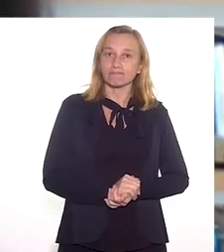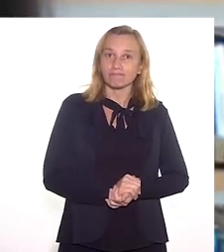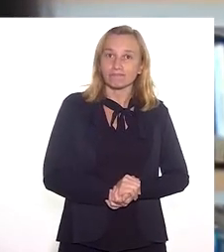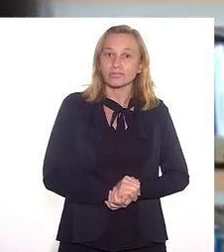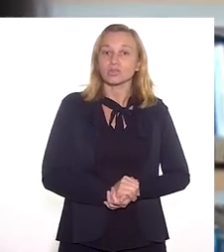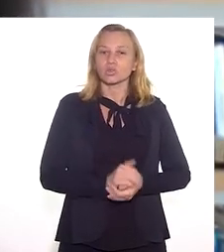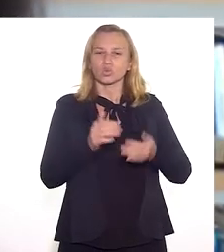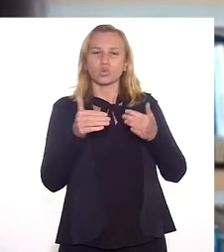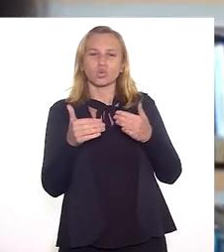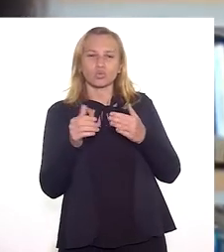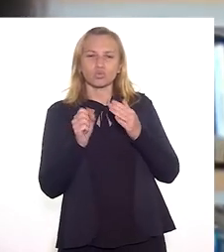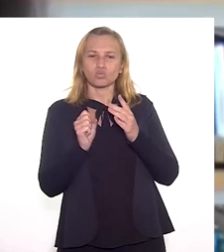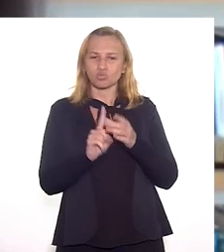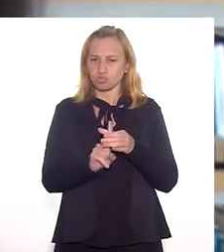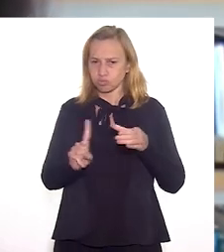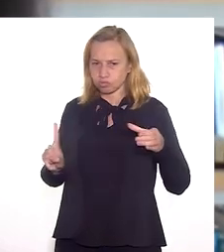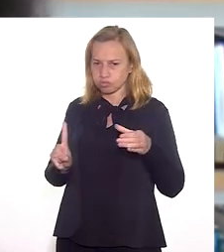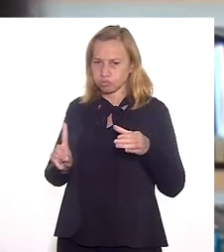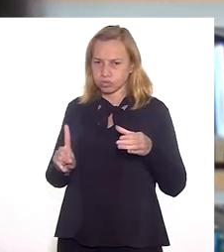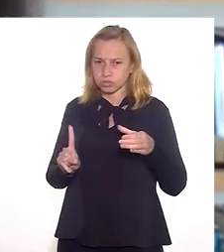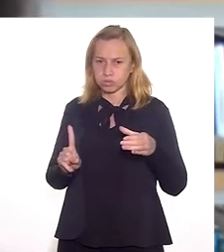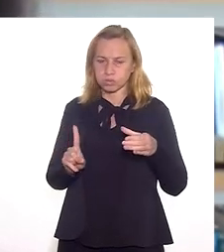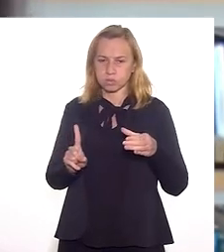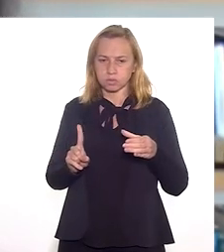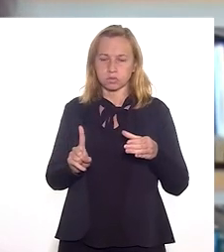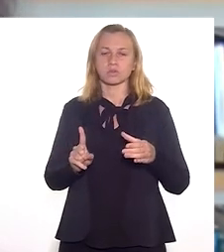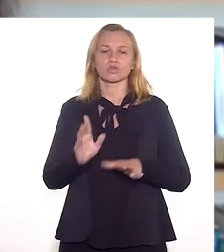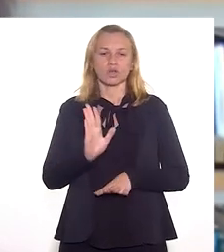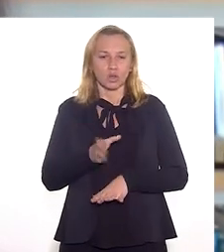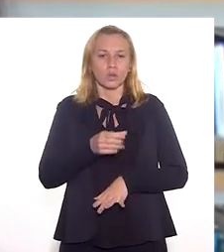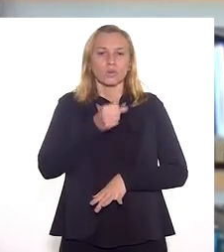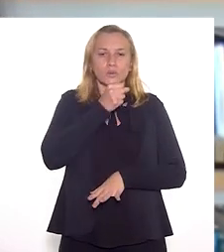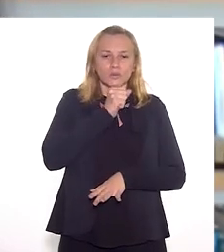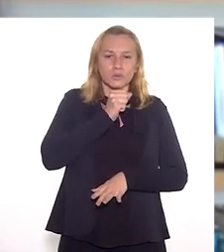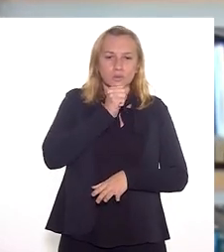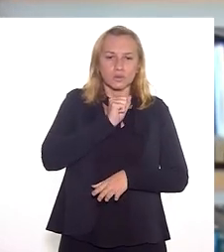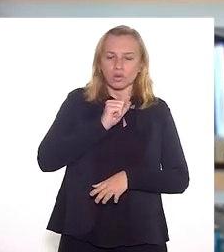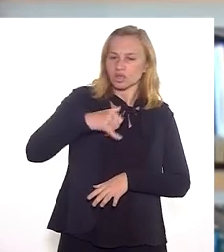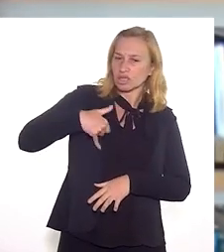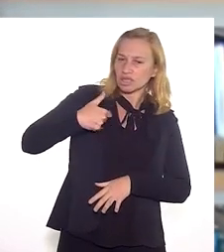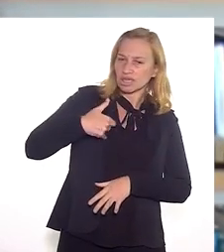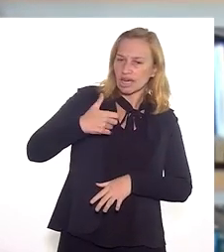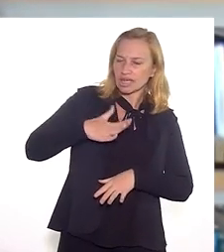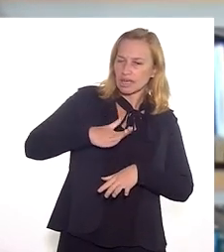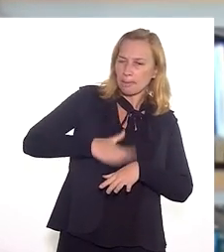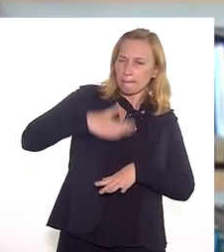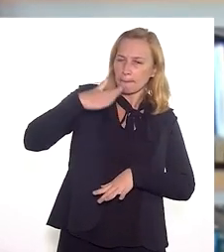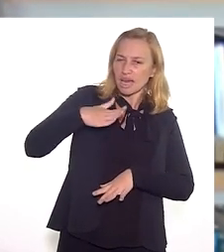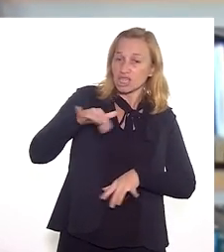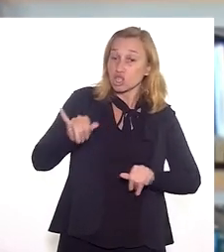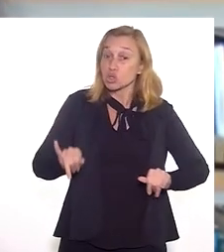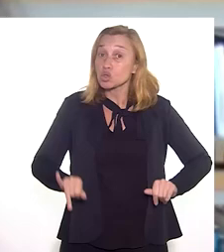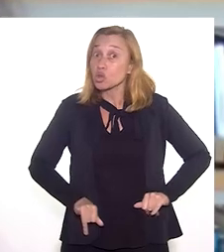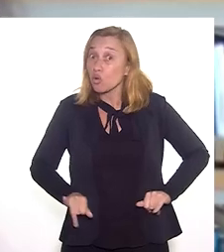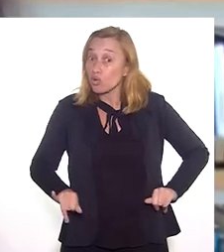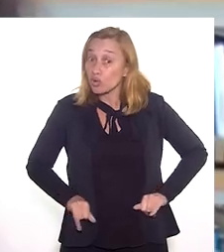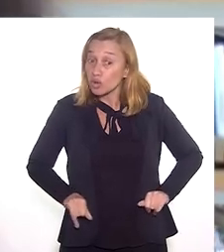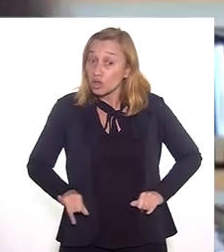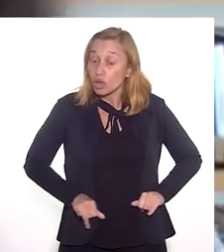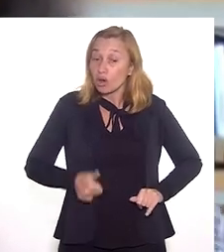confinamento e tendo sido os idosos a faixa etária que mais sofreu com a primeira onda